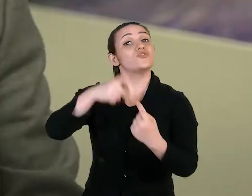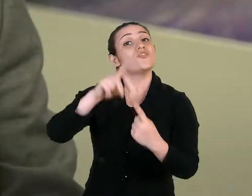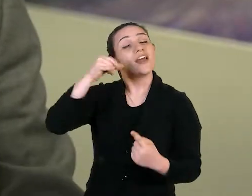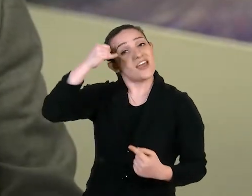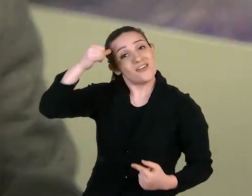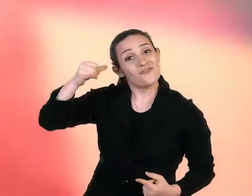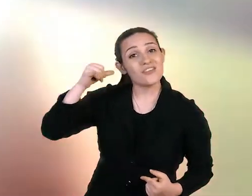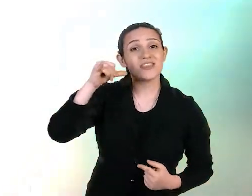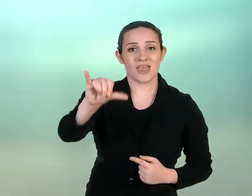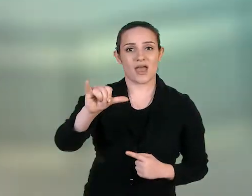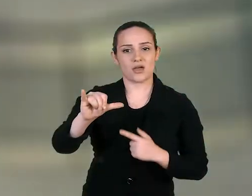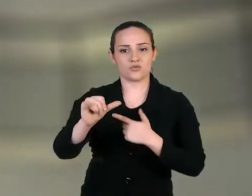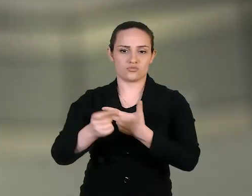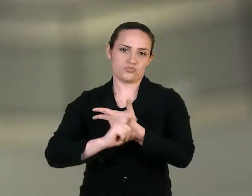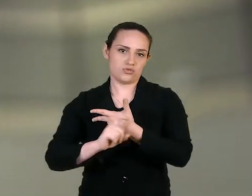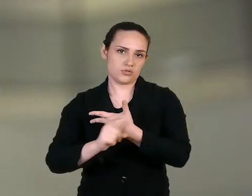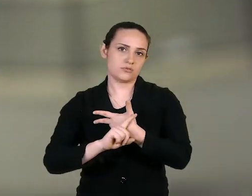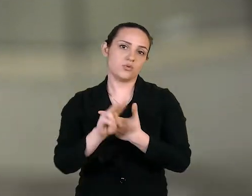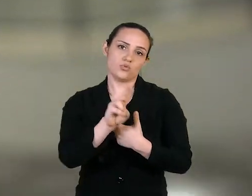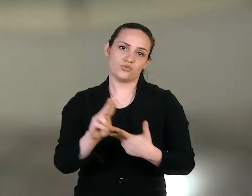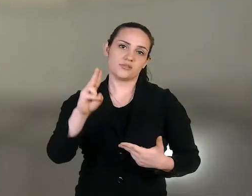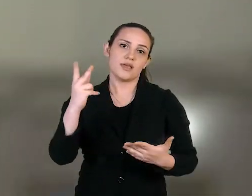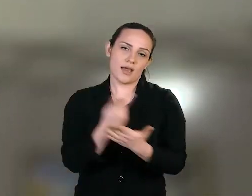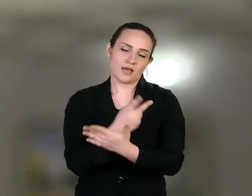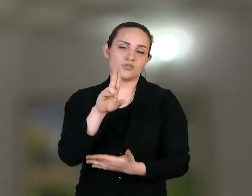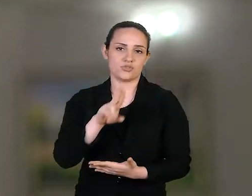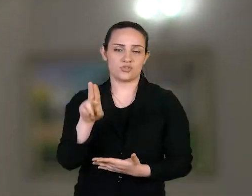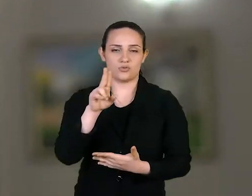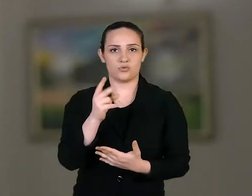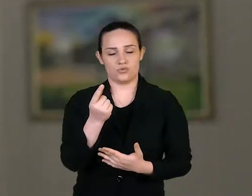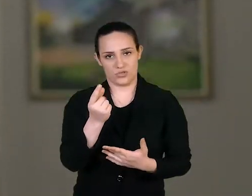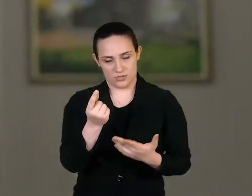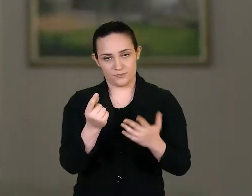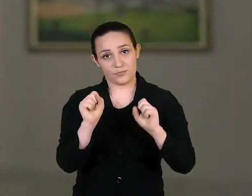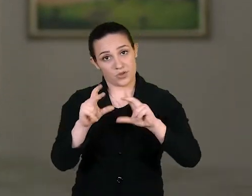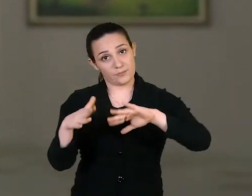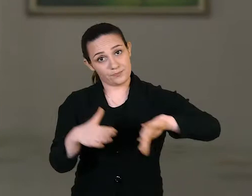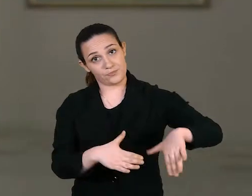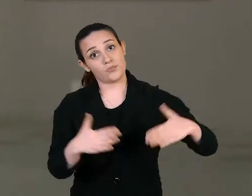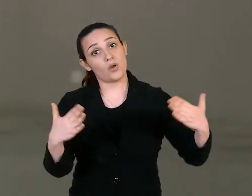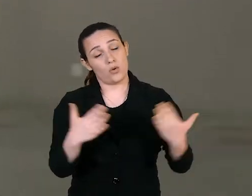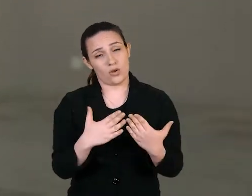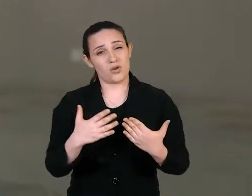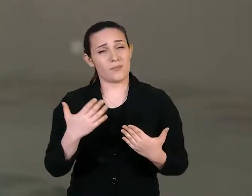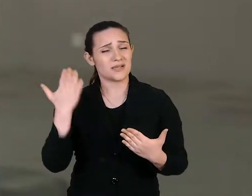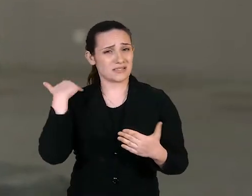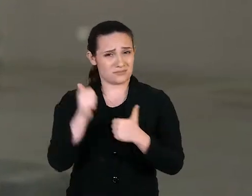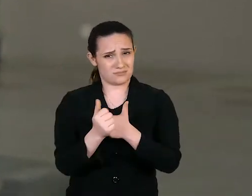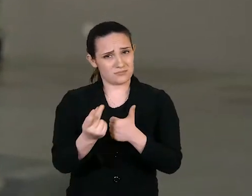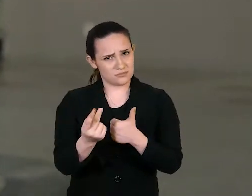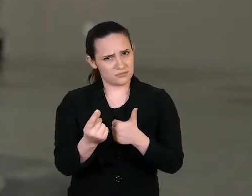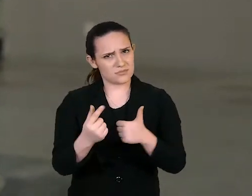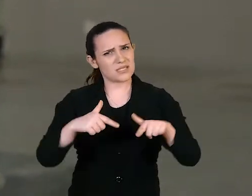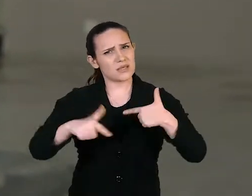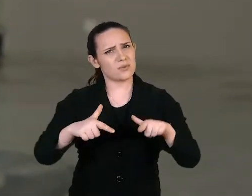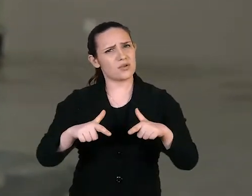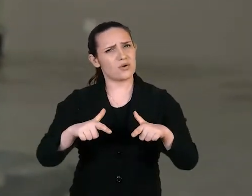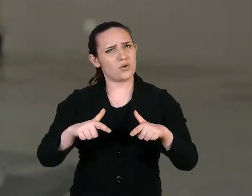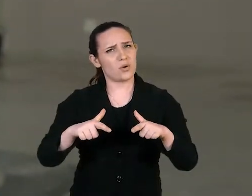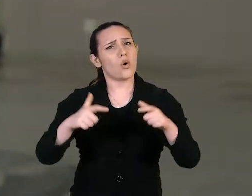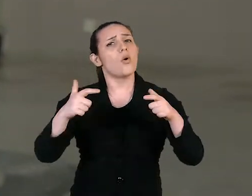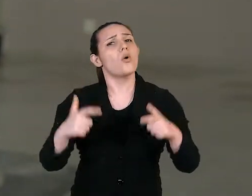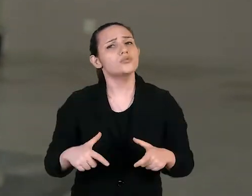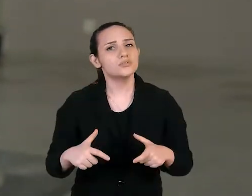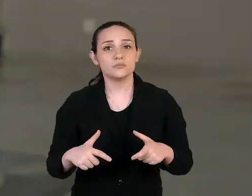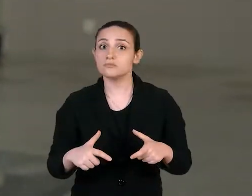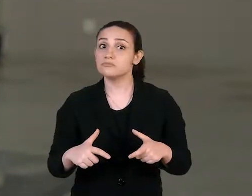gestor gaste mal. E um fato curioso na história do Tribunal de Contas do Estado é que o local funcionou durante muito tempo fora